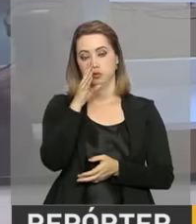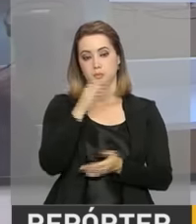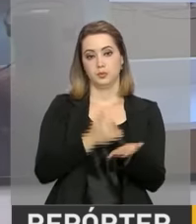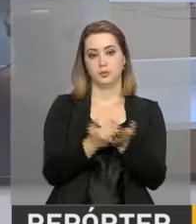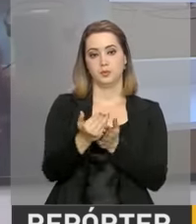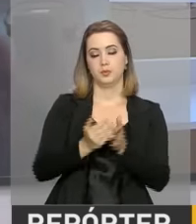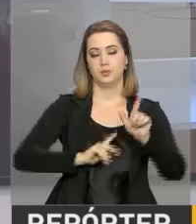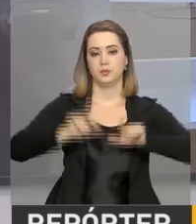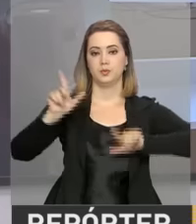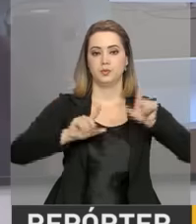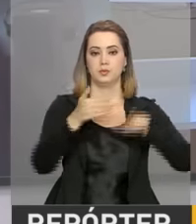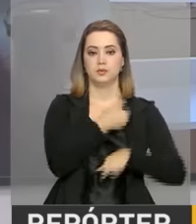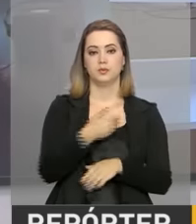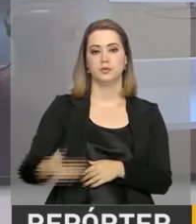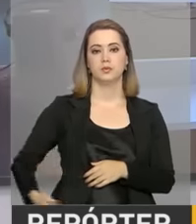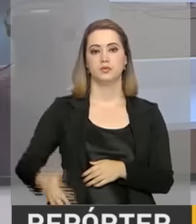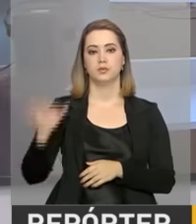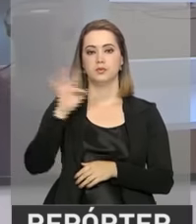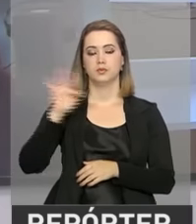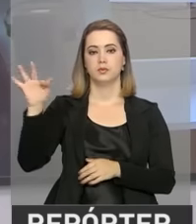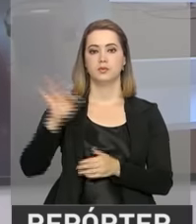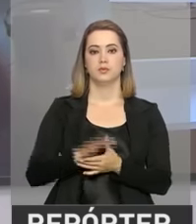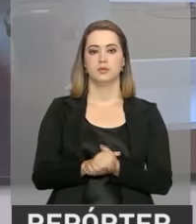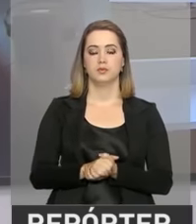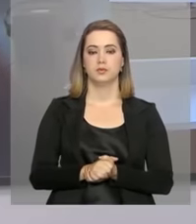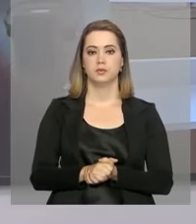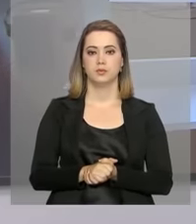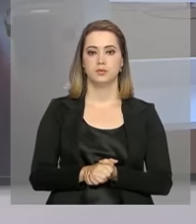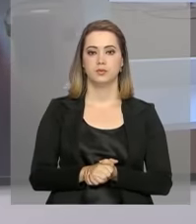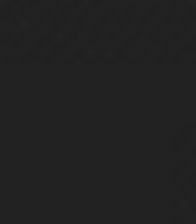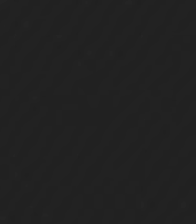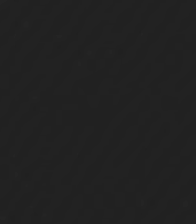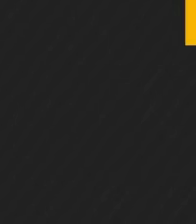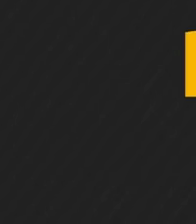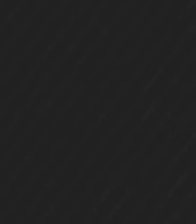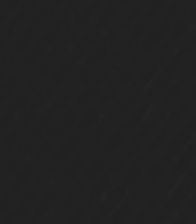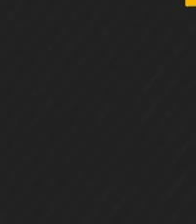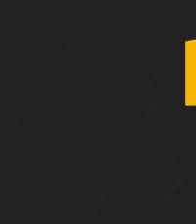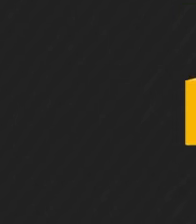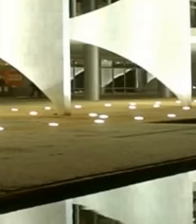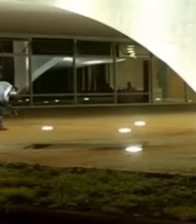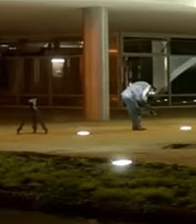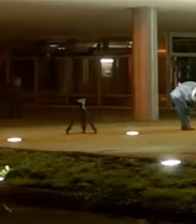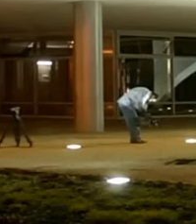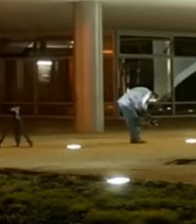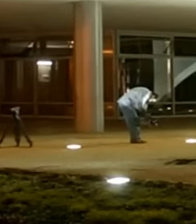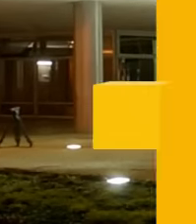Continue com a gente. NBR, a TV do Governo Federal. We'll be right back.